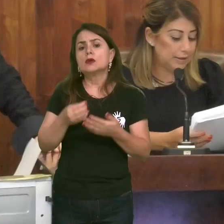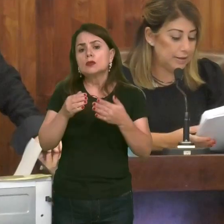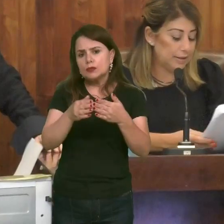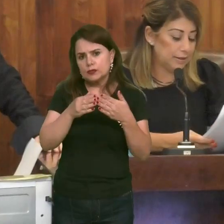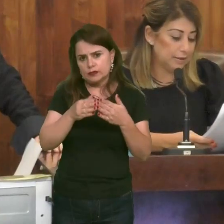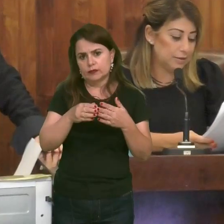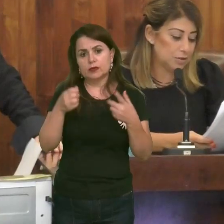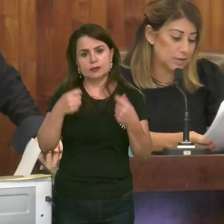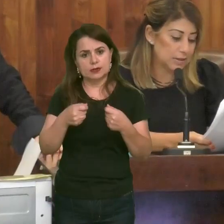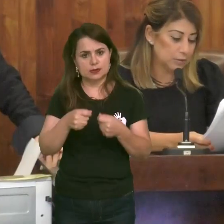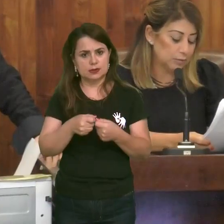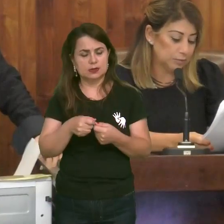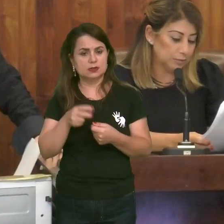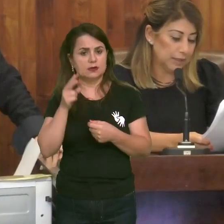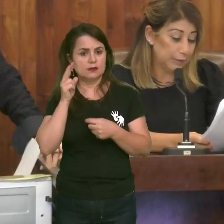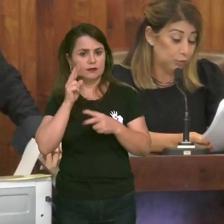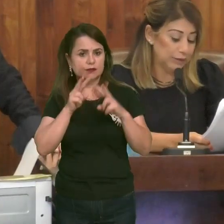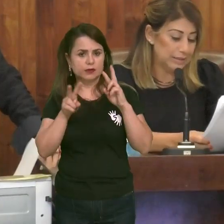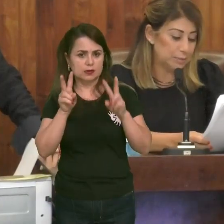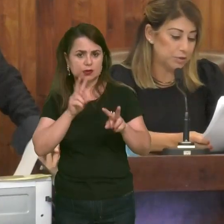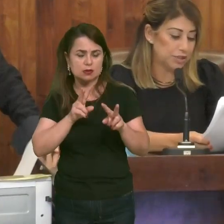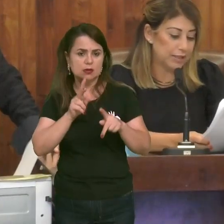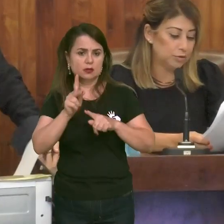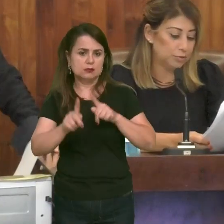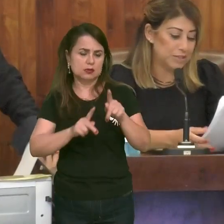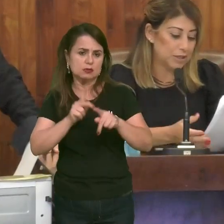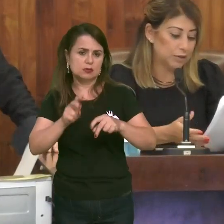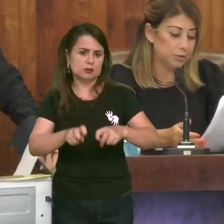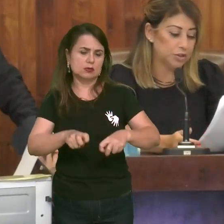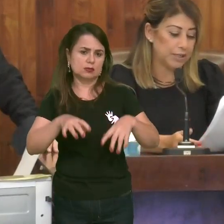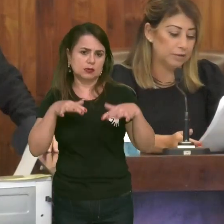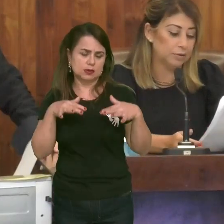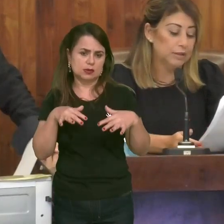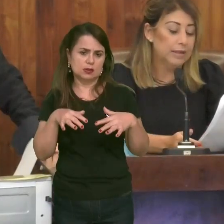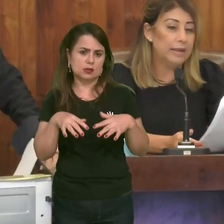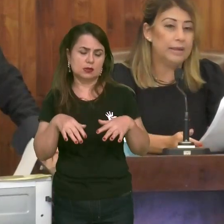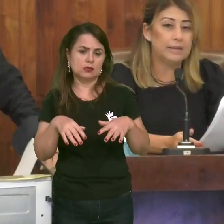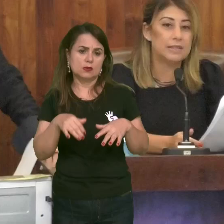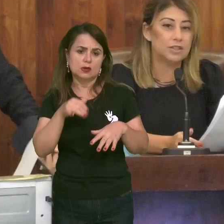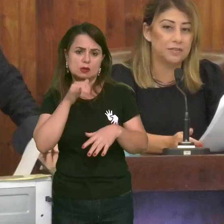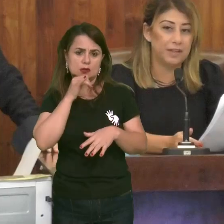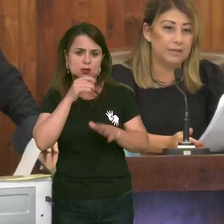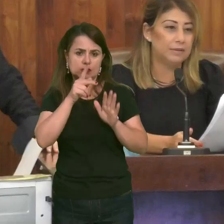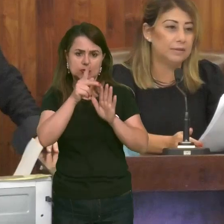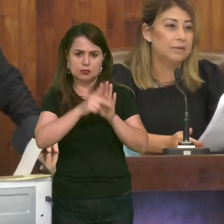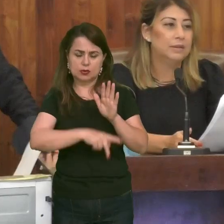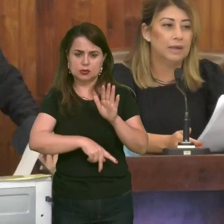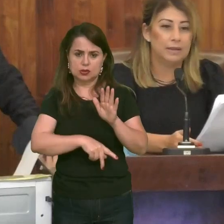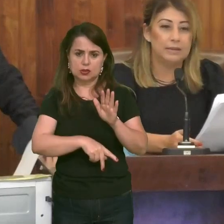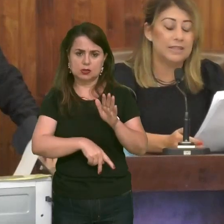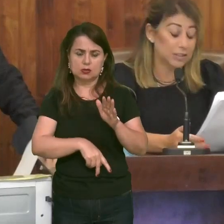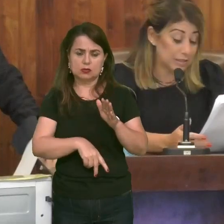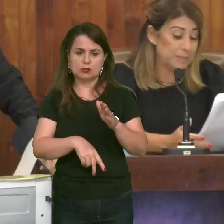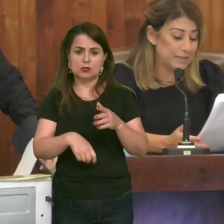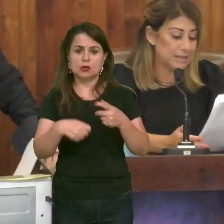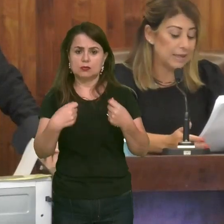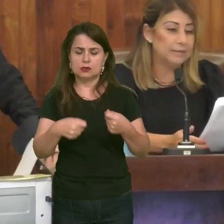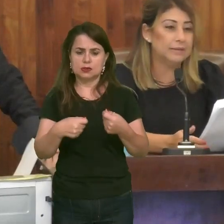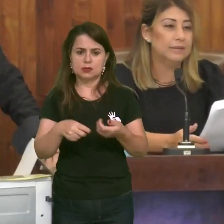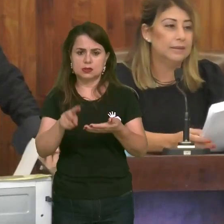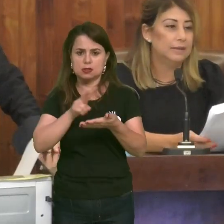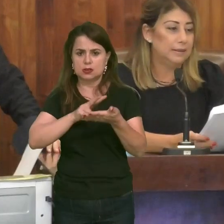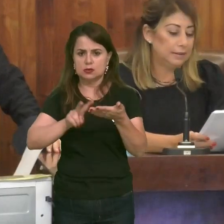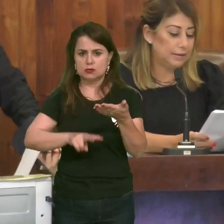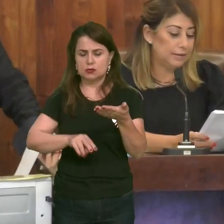e que a discussão a leitura desse projeto mencionado projeto seja feita seja